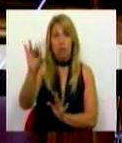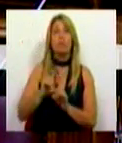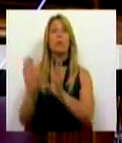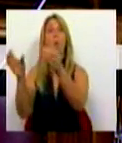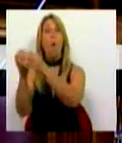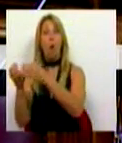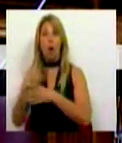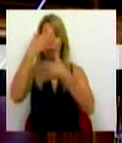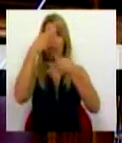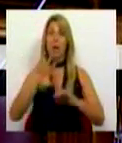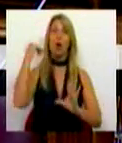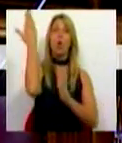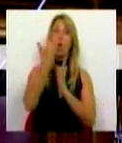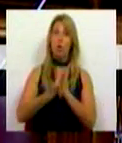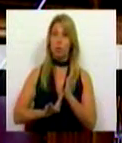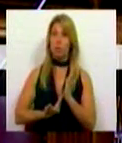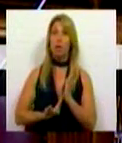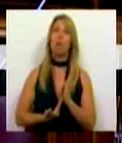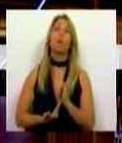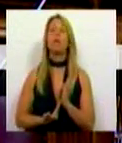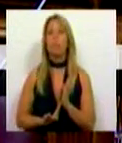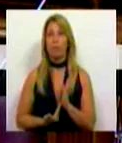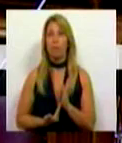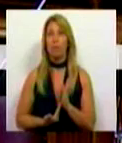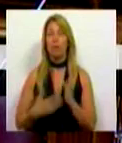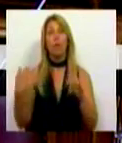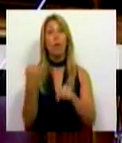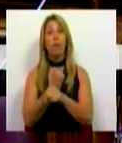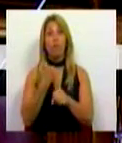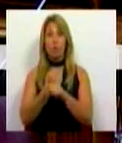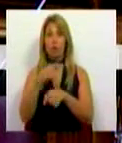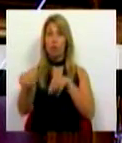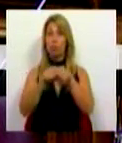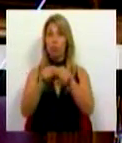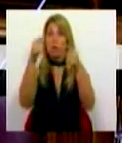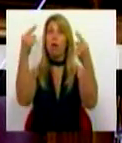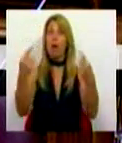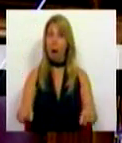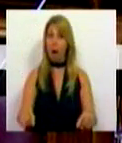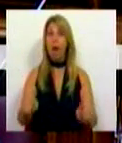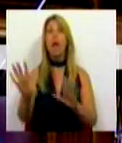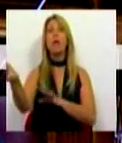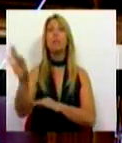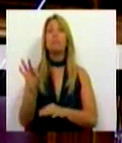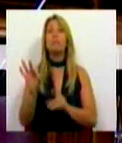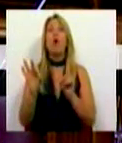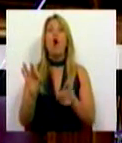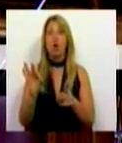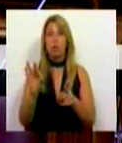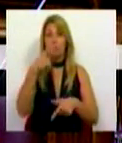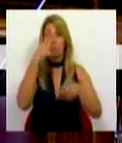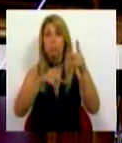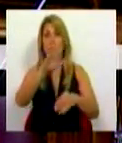constitucional, validados com funções políticas e validados por sufrágio do